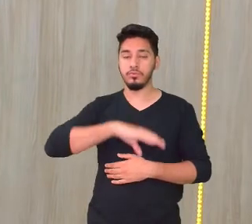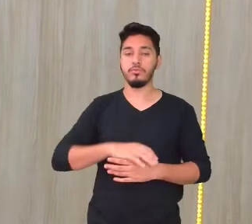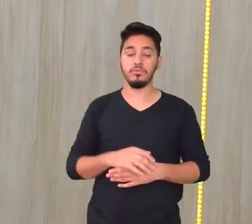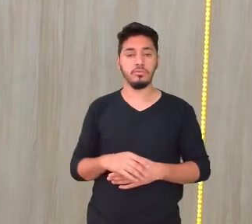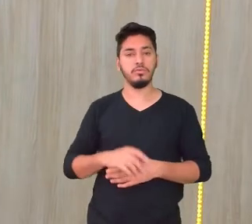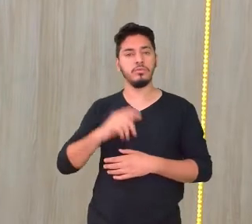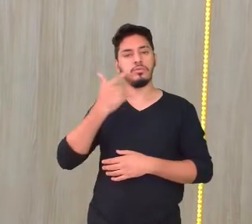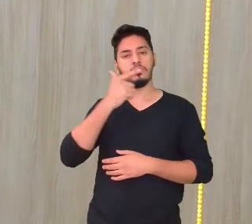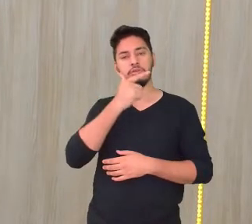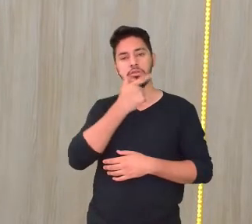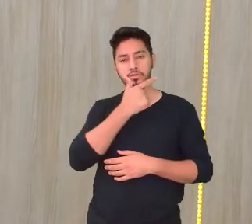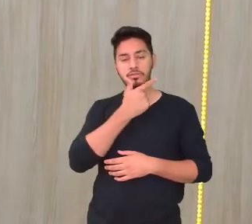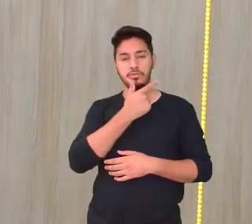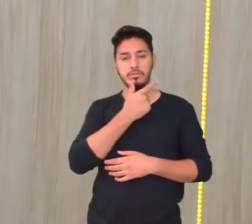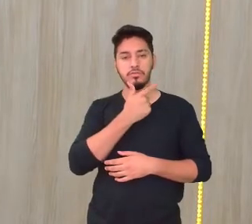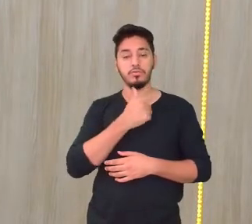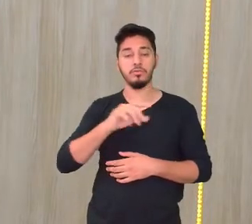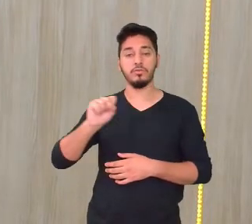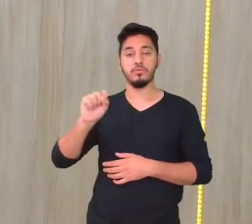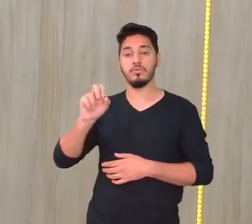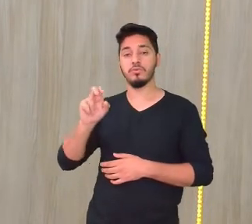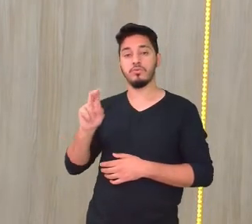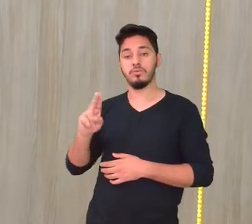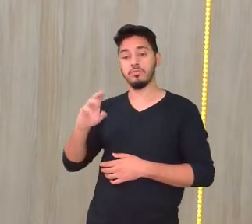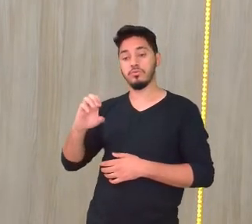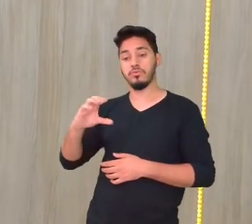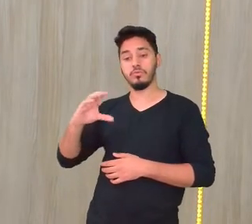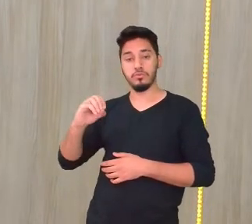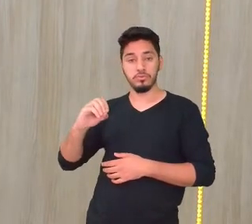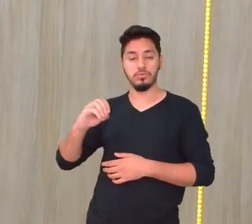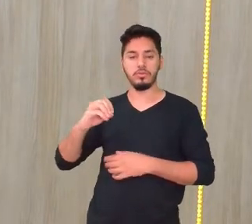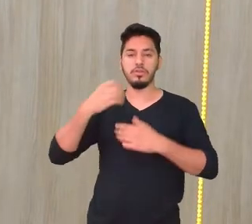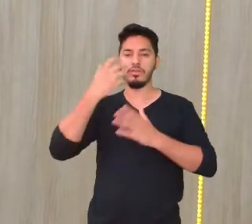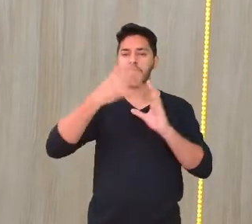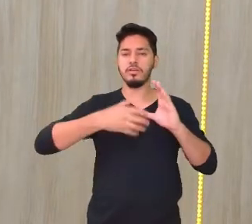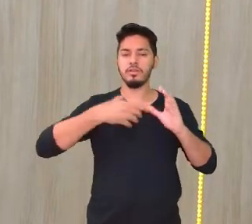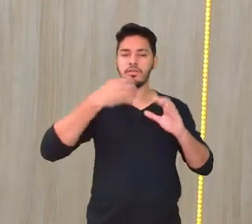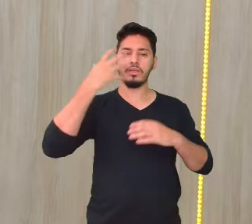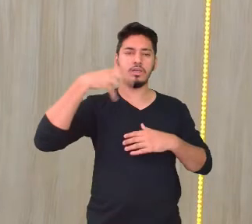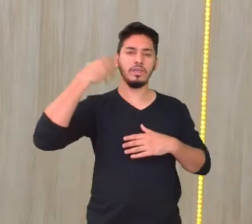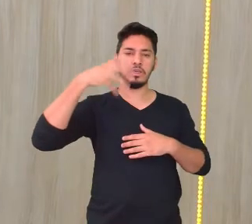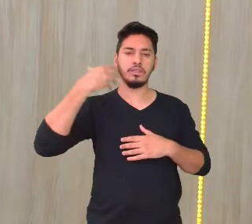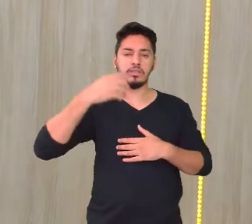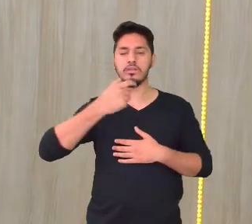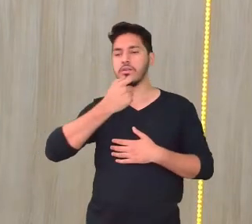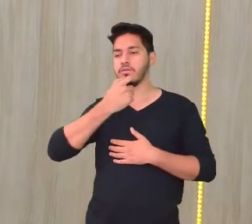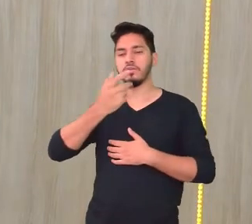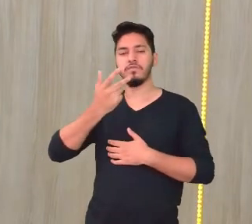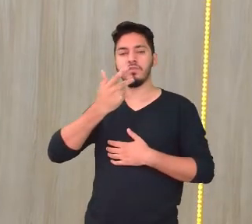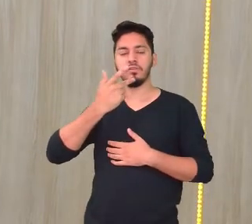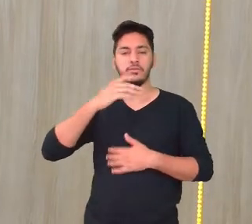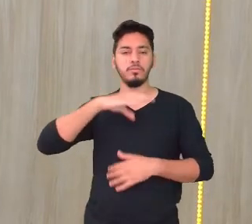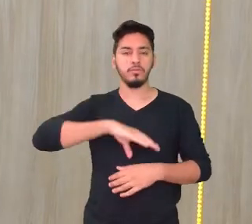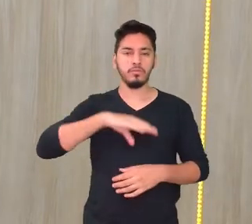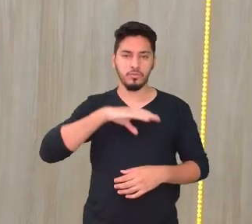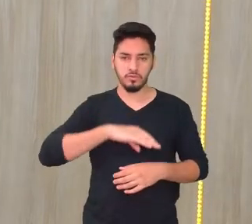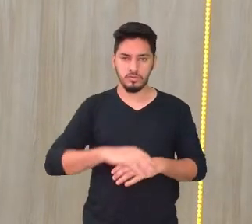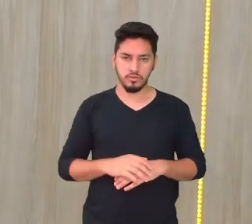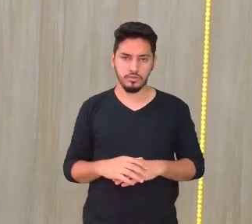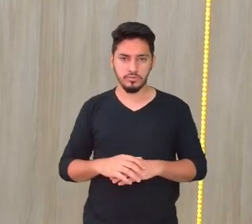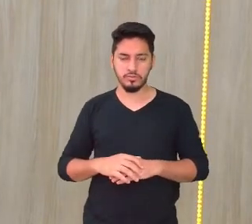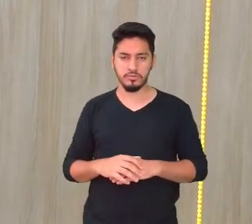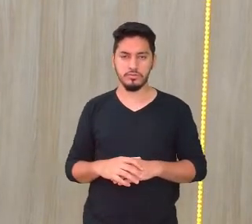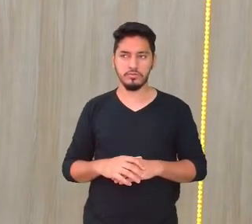até engraçado, né? Uma banda sueca que canta em inglês falando português, aí, aquele português com